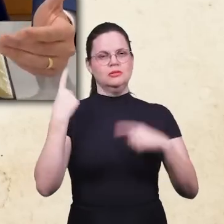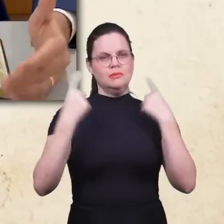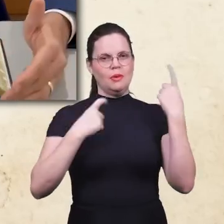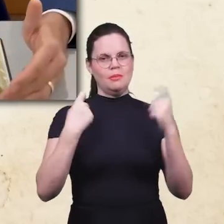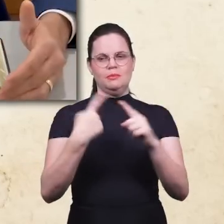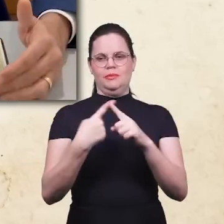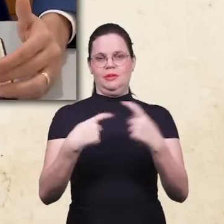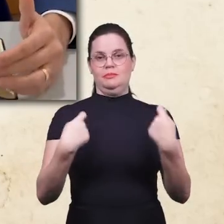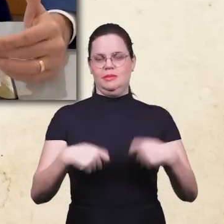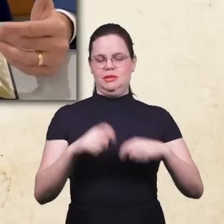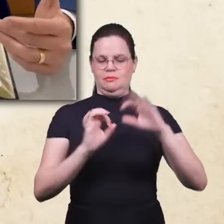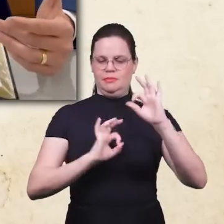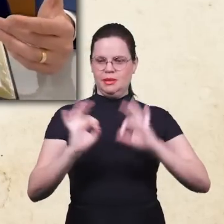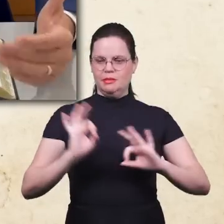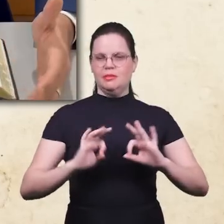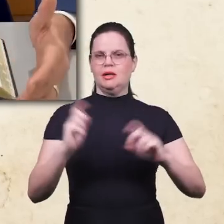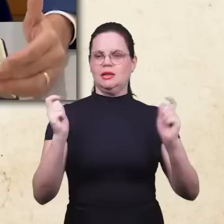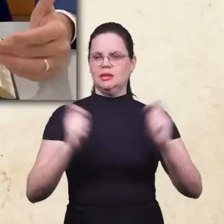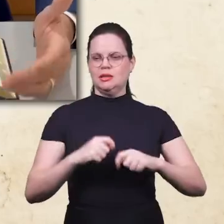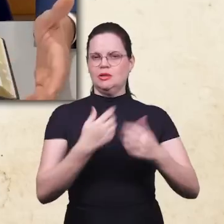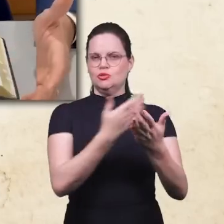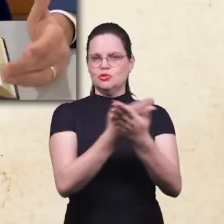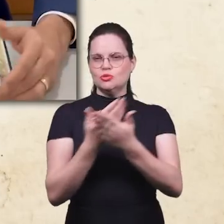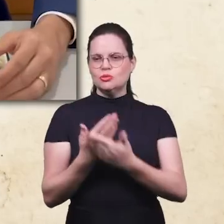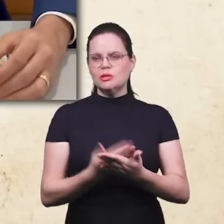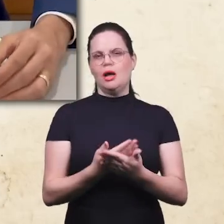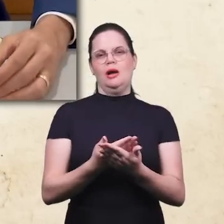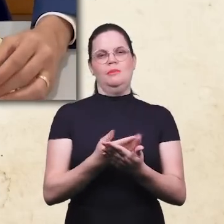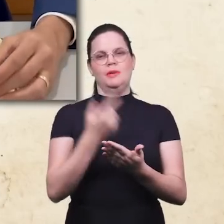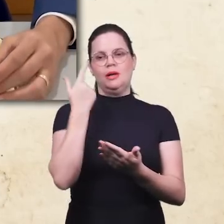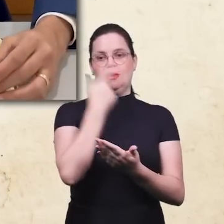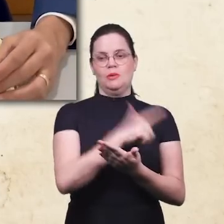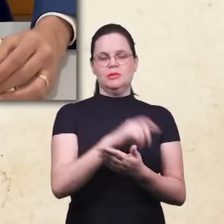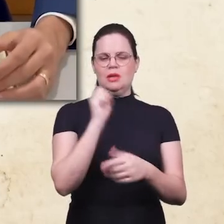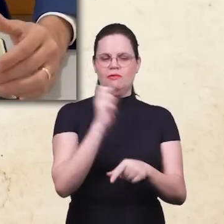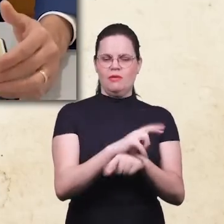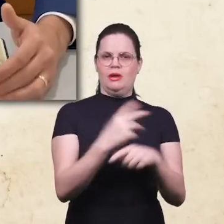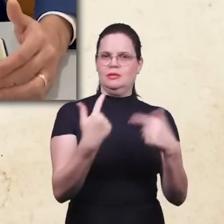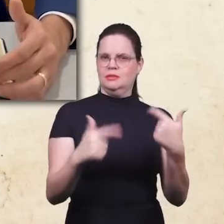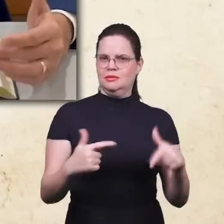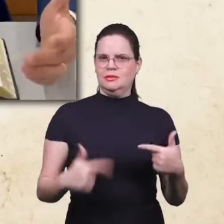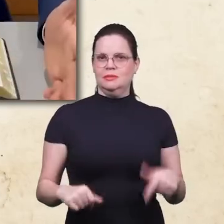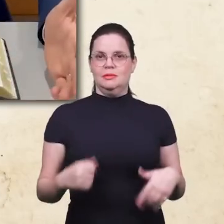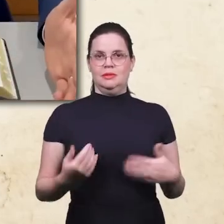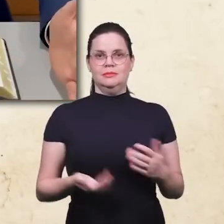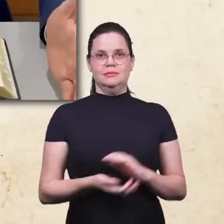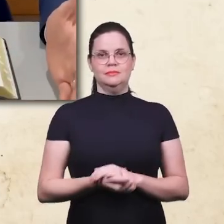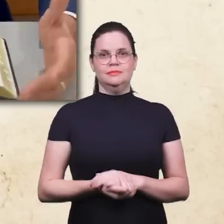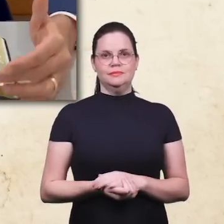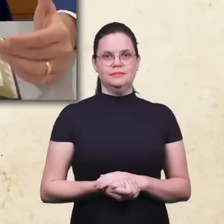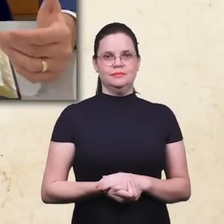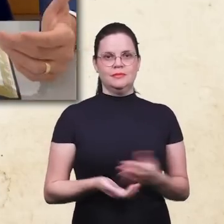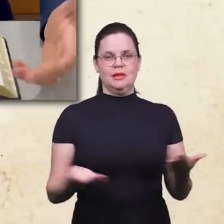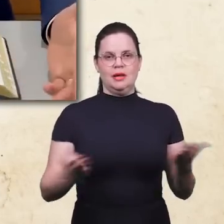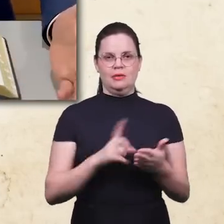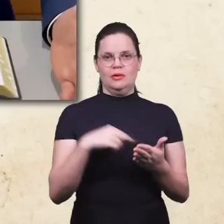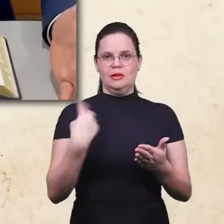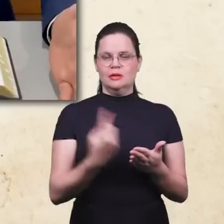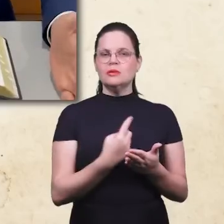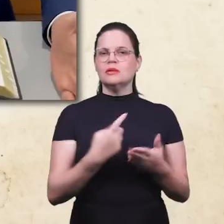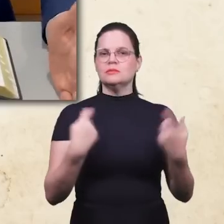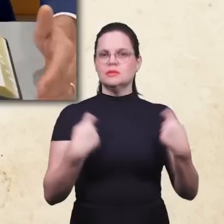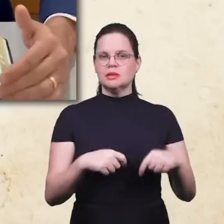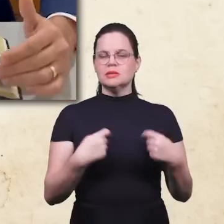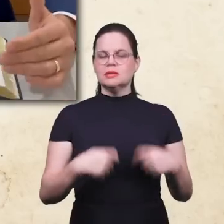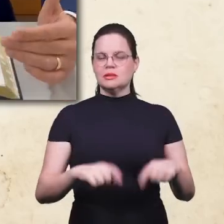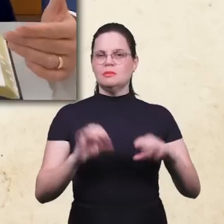que se preparar para se integrar, se colocar no mercado de trabalho. E a palavra orienta que nós nos preparemos